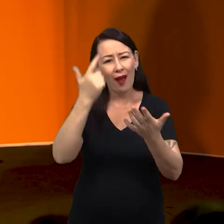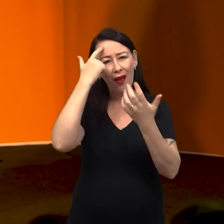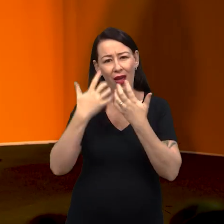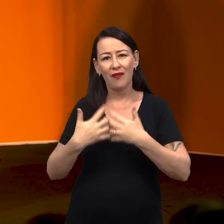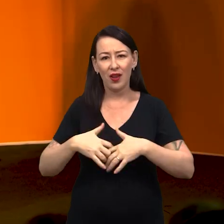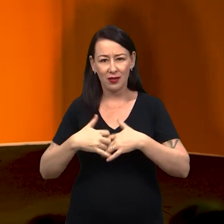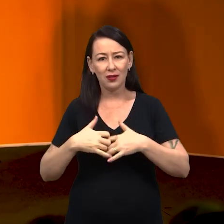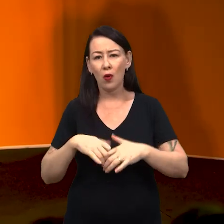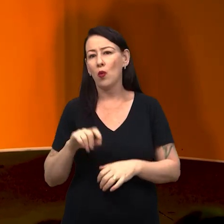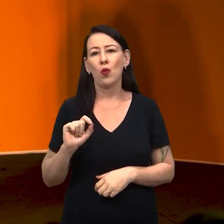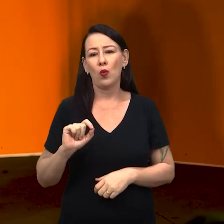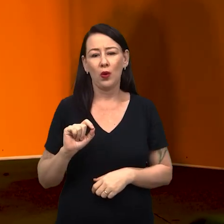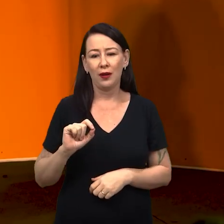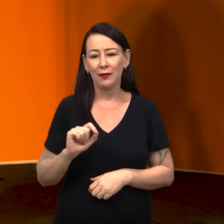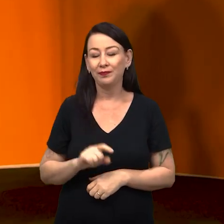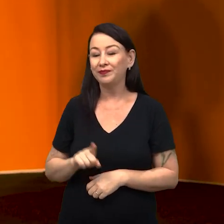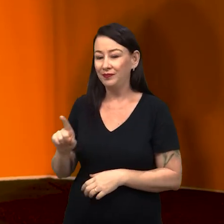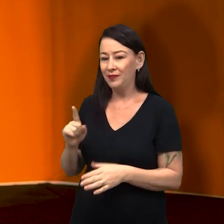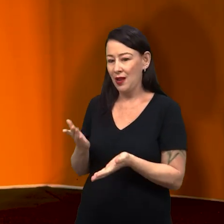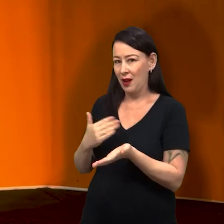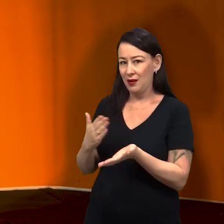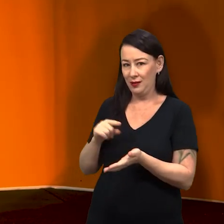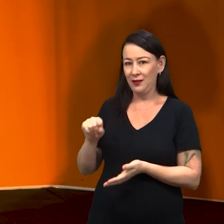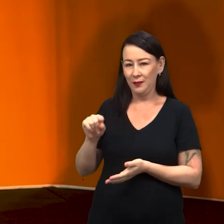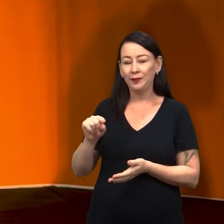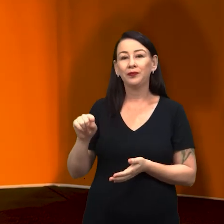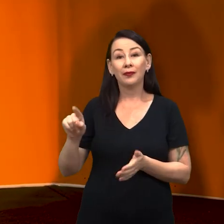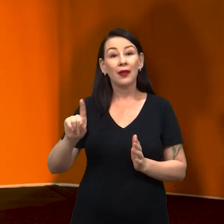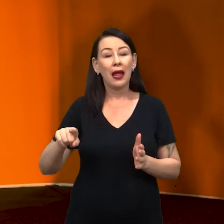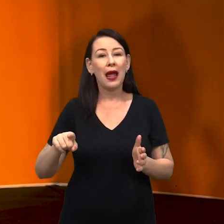ó, eu trabalho nessa comunidade migrante